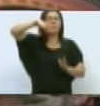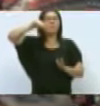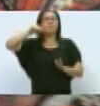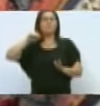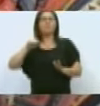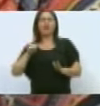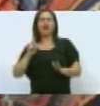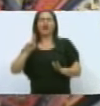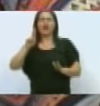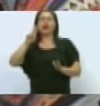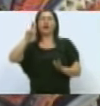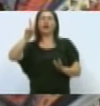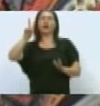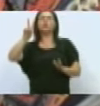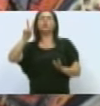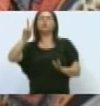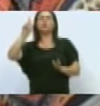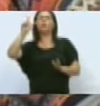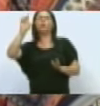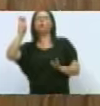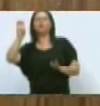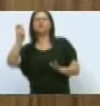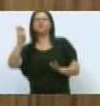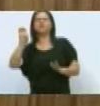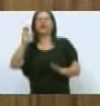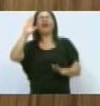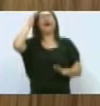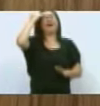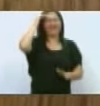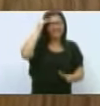Ai, eu vi o L, eu entendi.